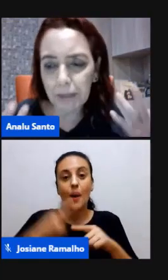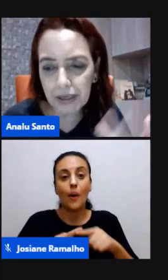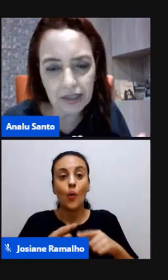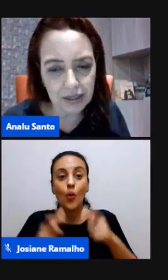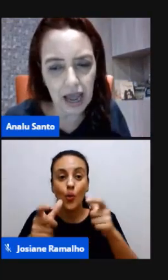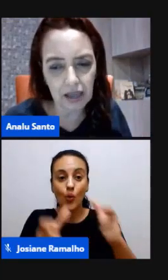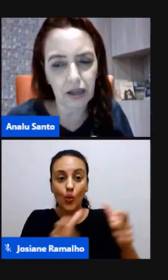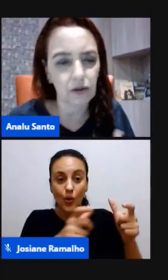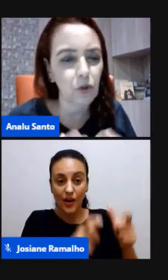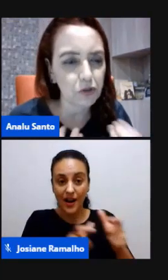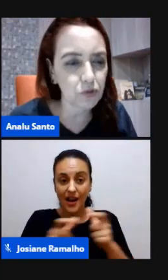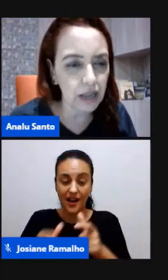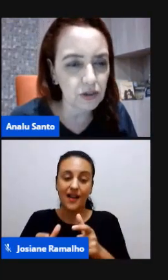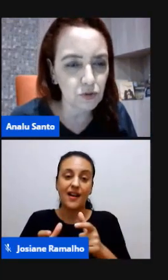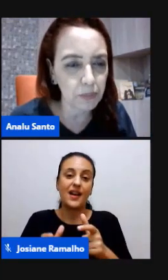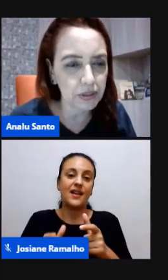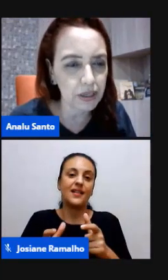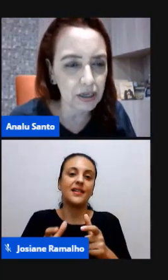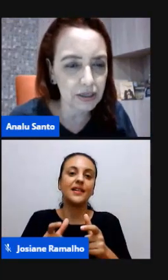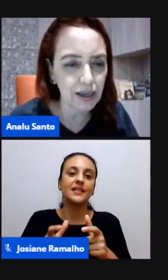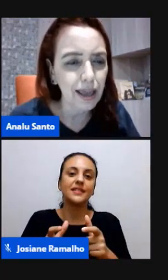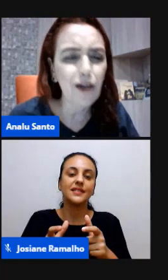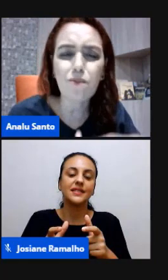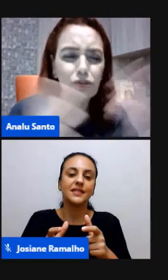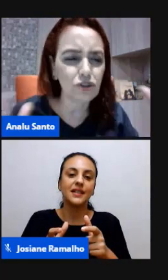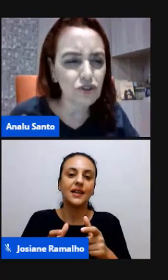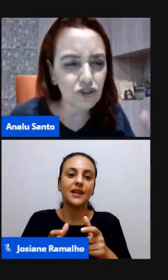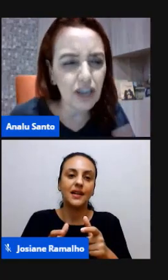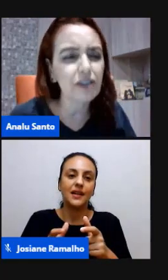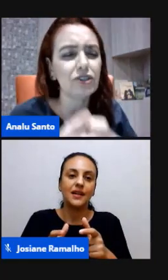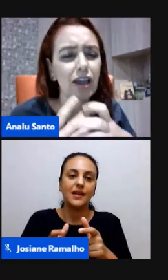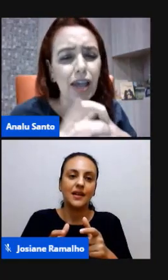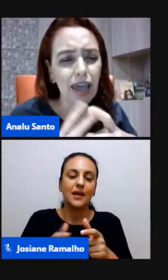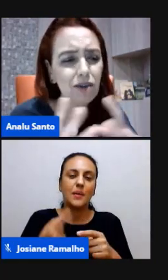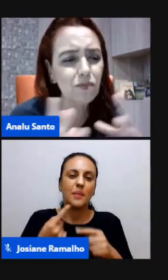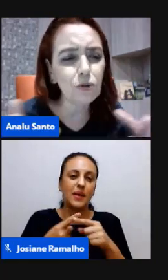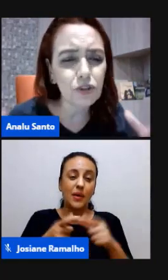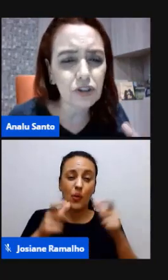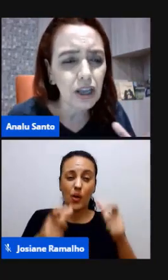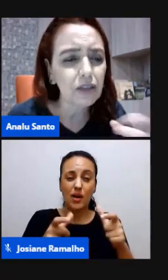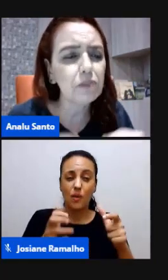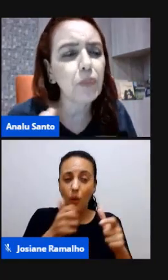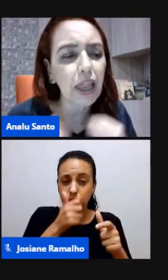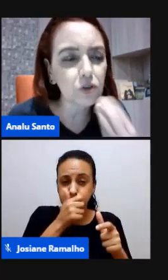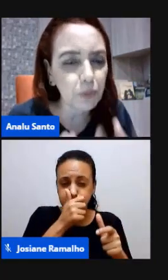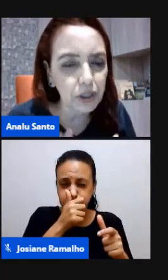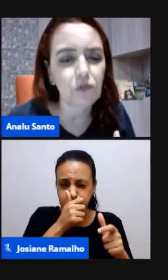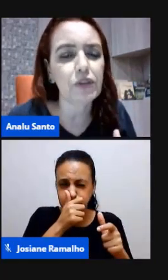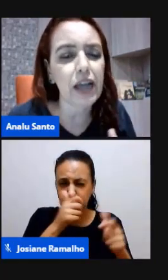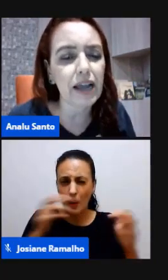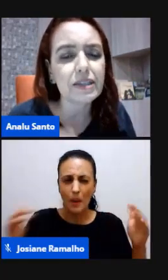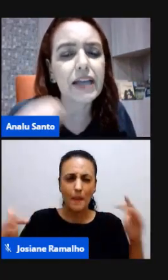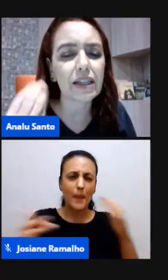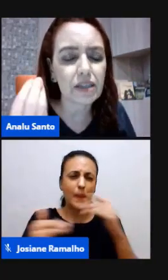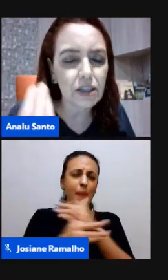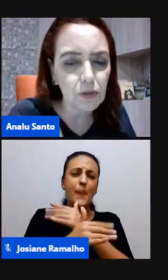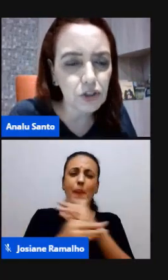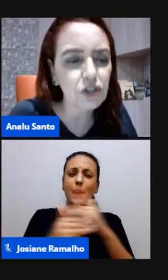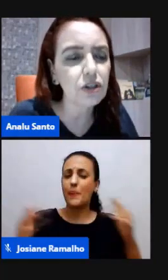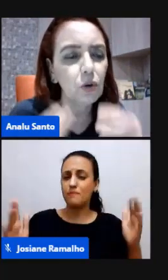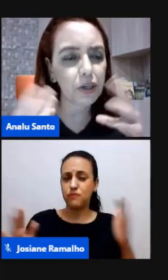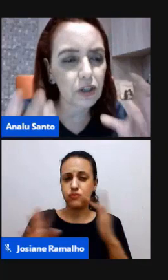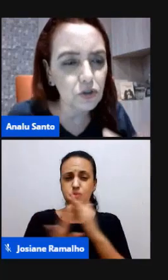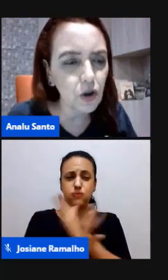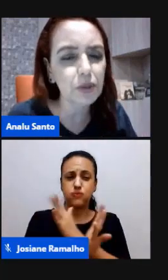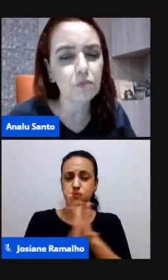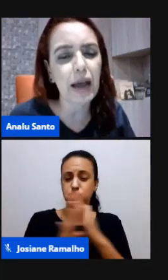você apresentar o resultado da sua pesquisa, é um monte de gente, né? Era um monte de... Elas poderiam ficar cansadas, então a